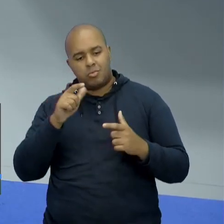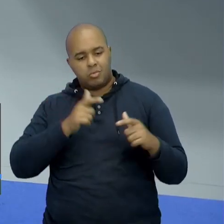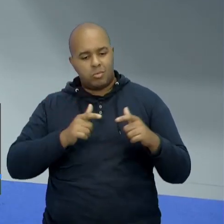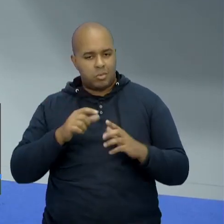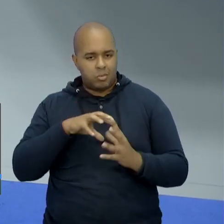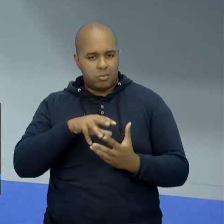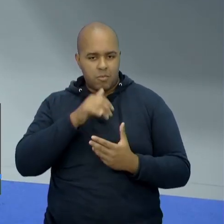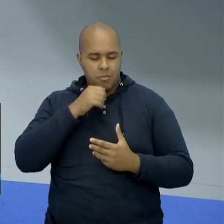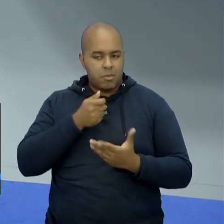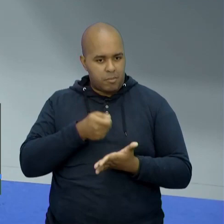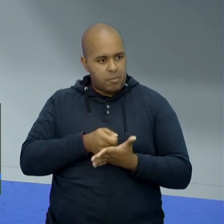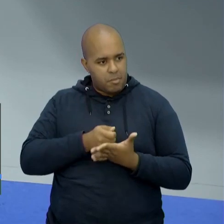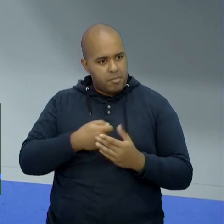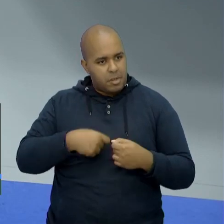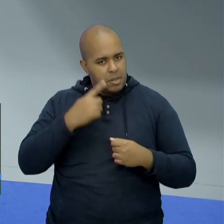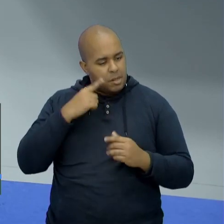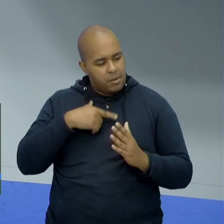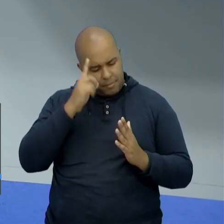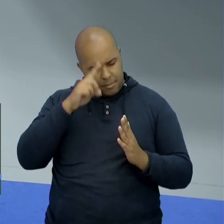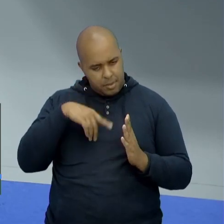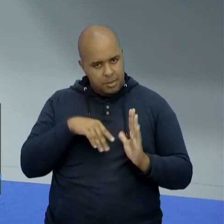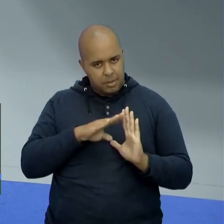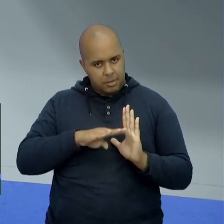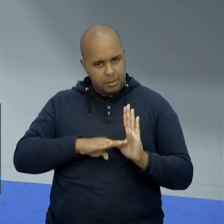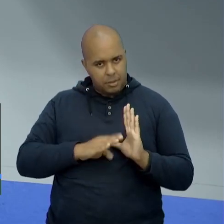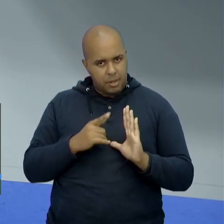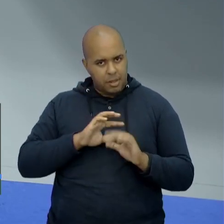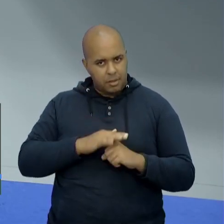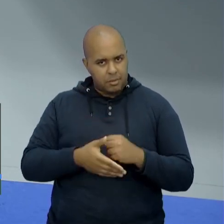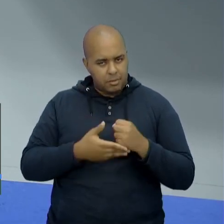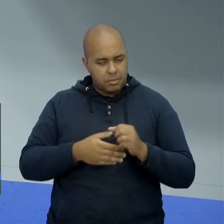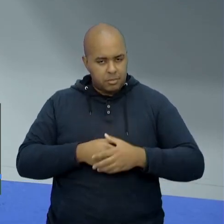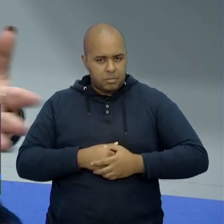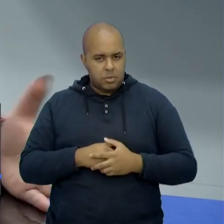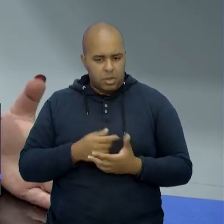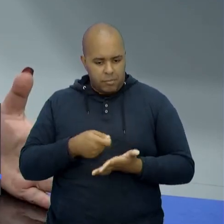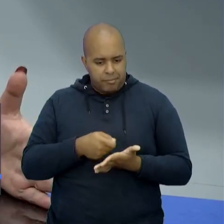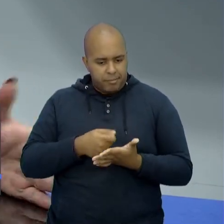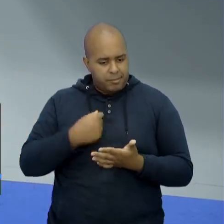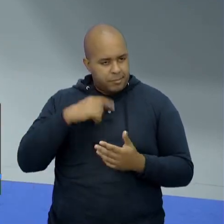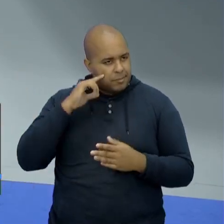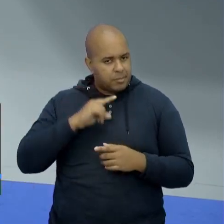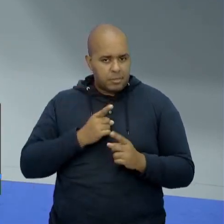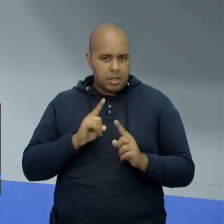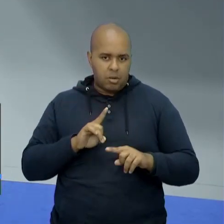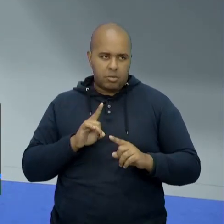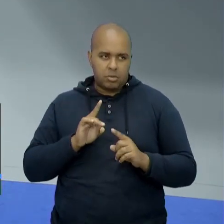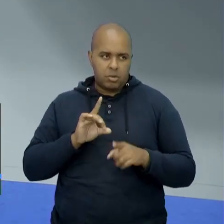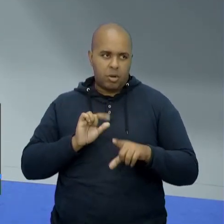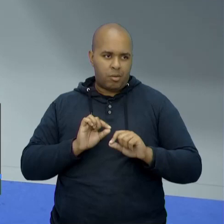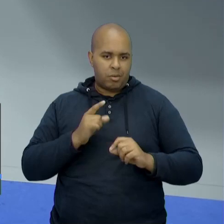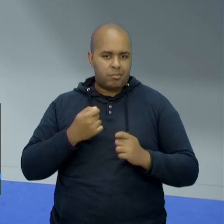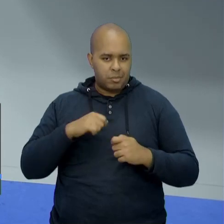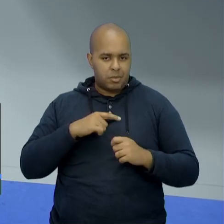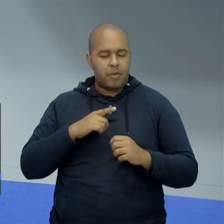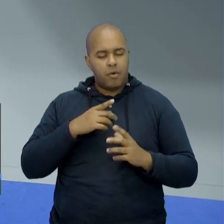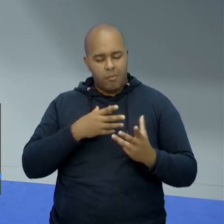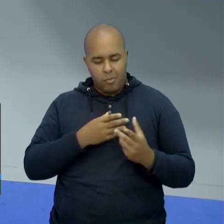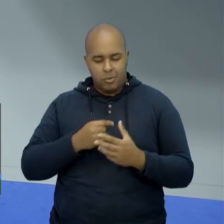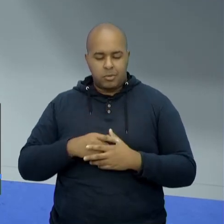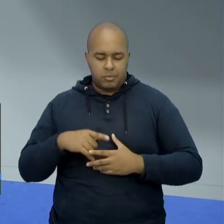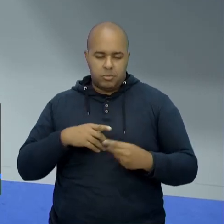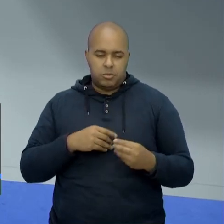exemplo, obriguem a ter a questão de sustentabilidade, tipo, seja obrigatório, não opcional. Muito,